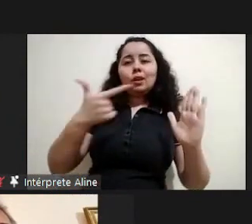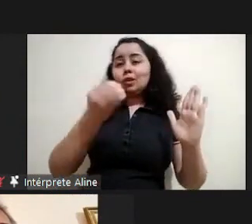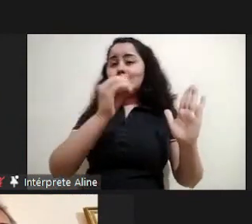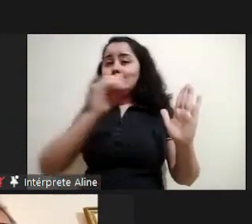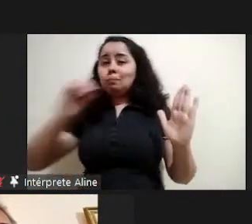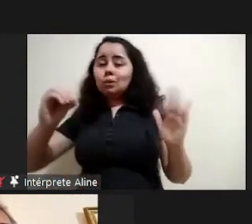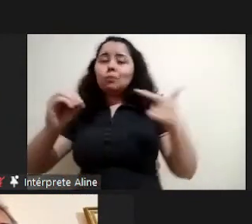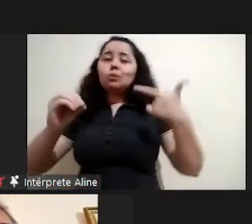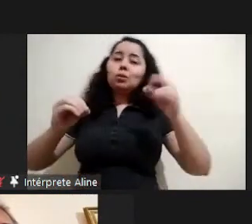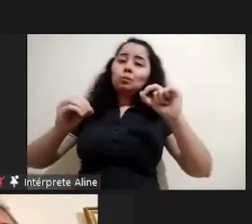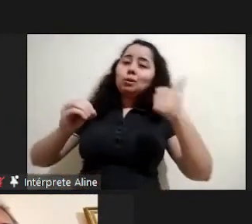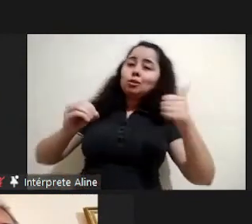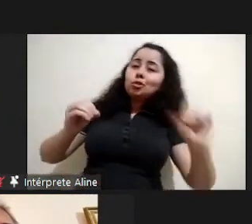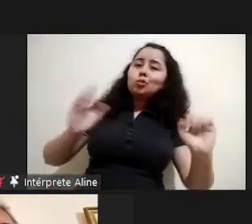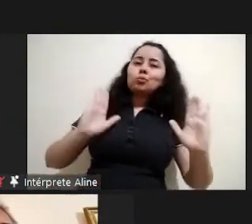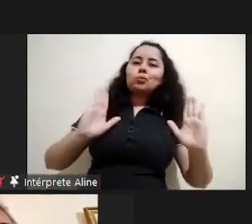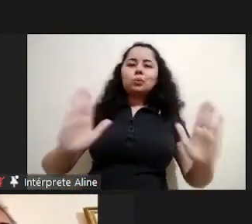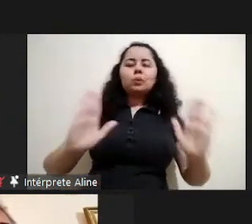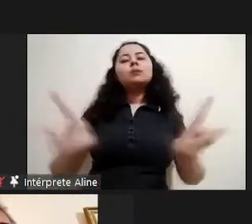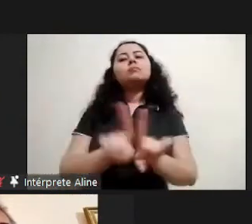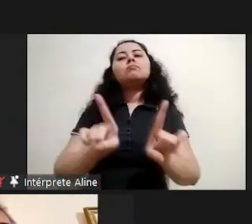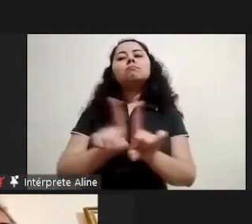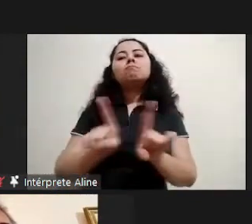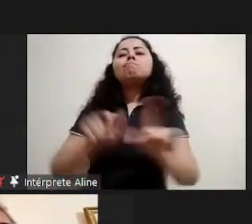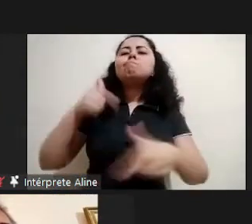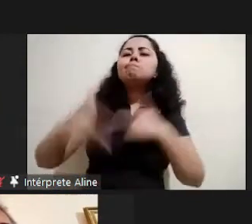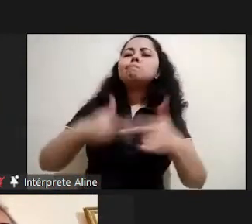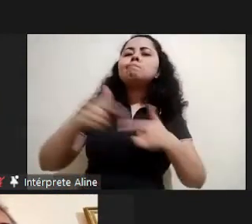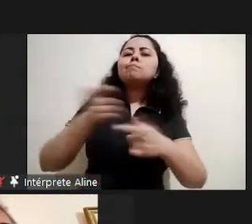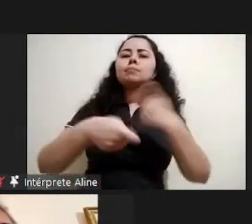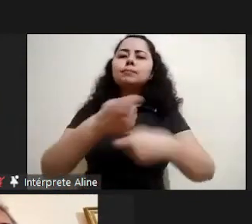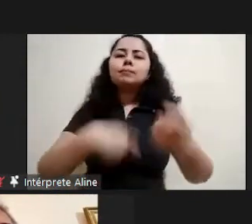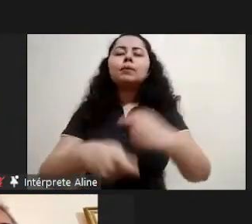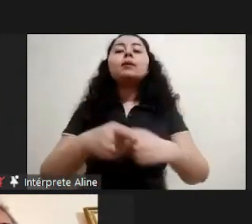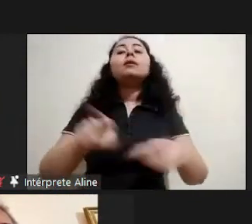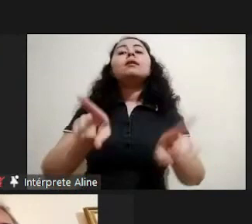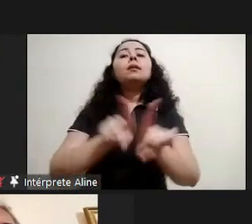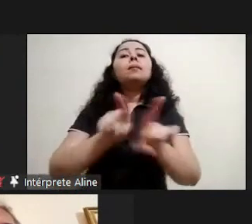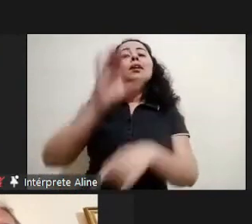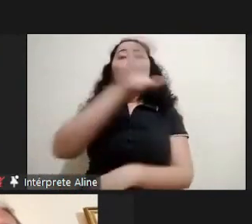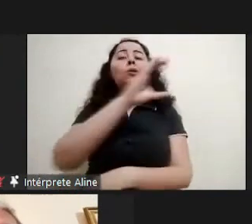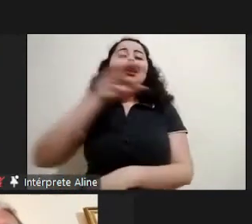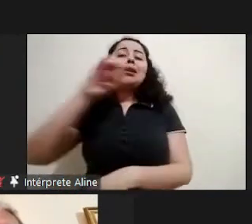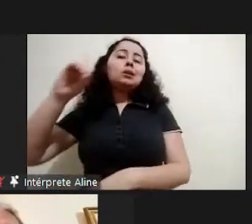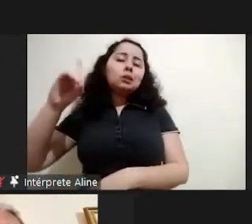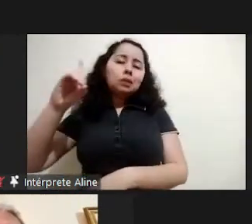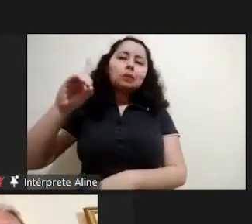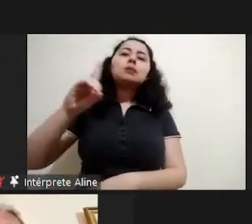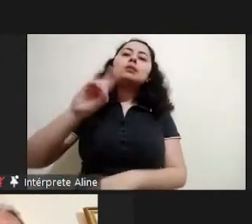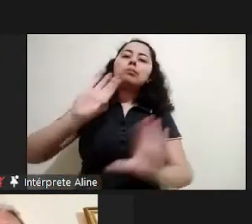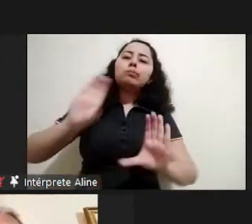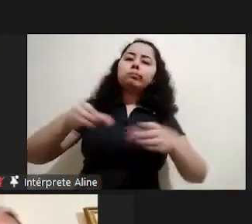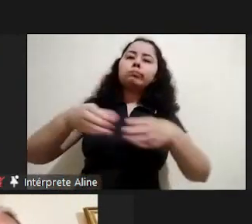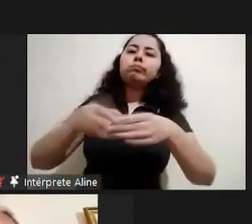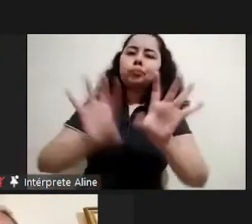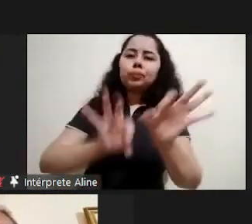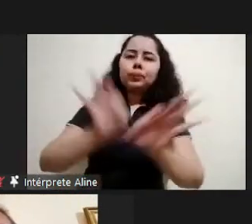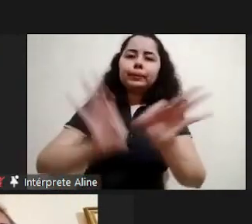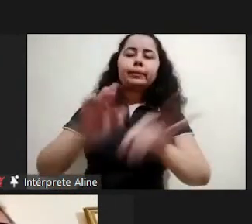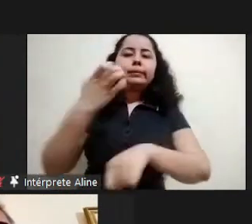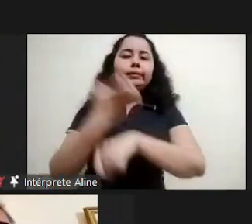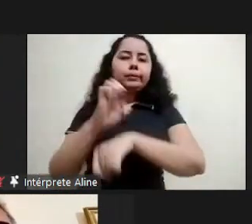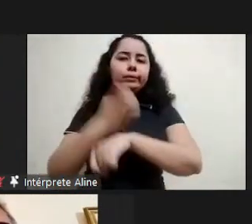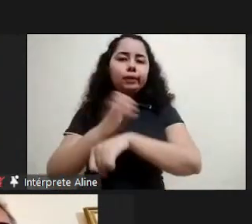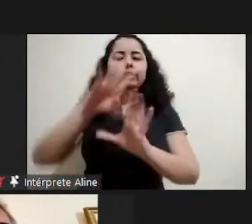e também funções administrativas e de coordenação da Comissão de Organização de Estágios Curriculares,